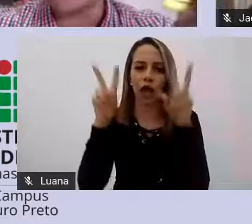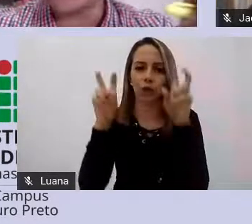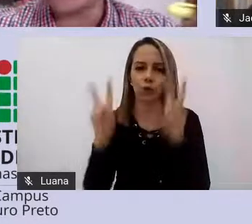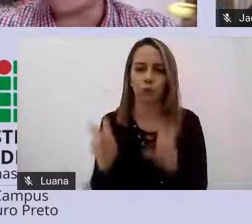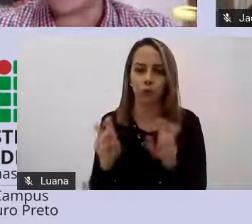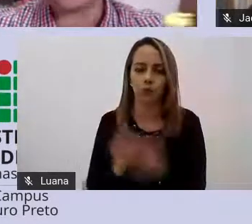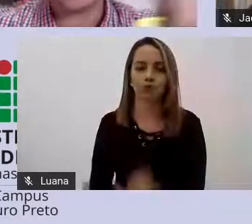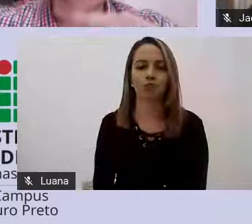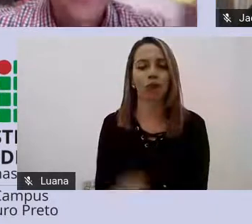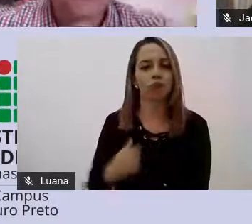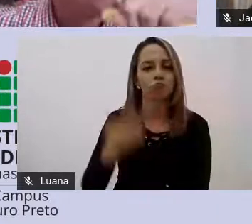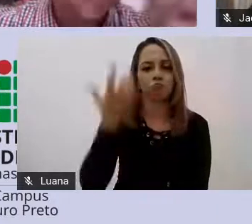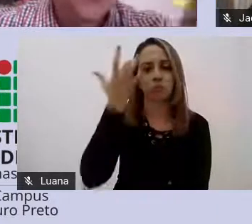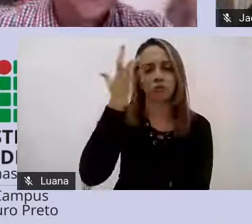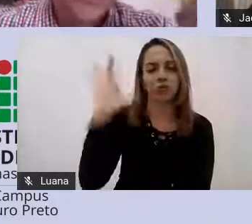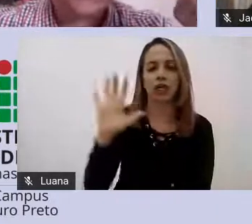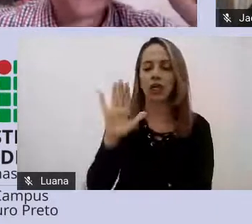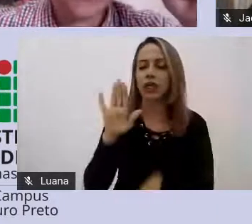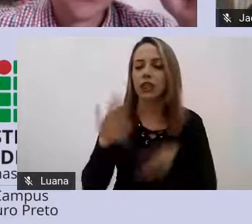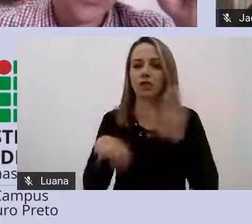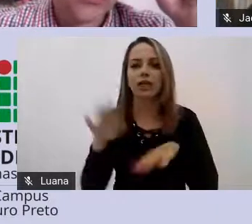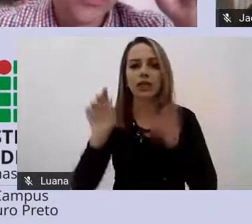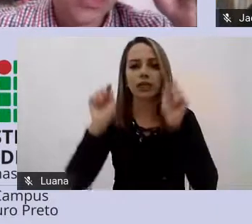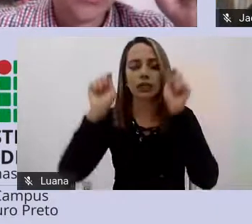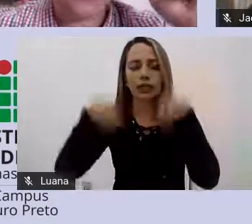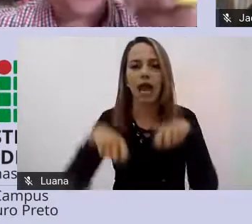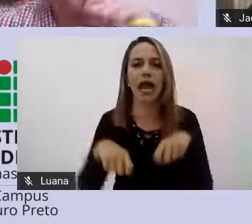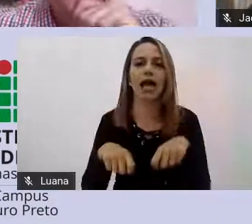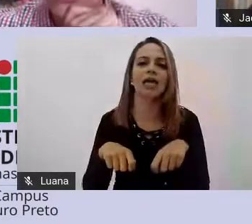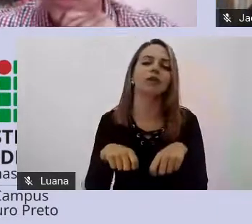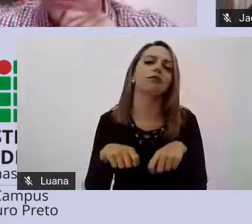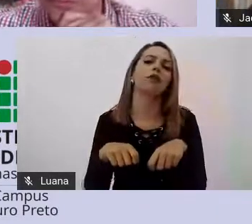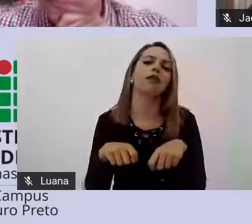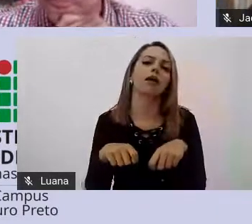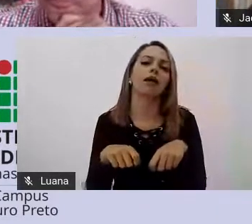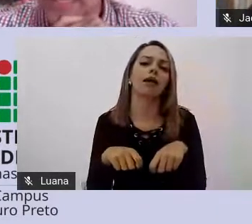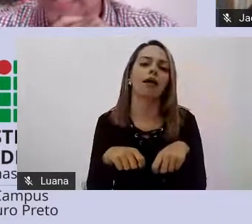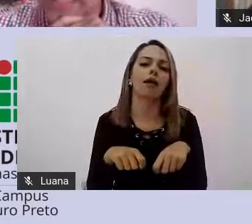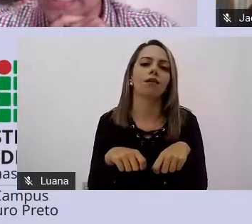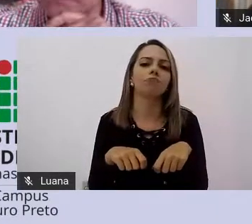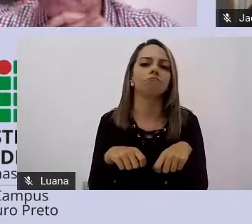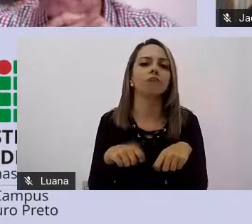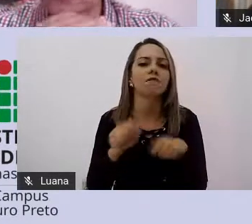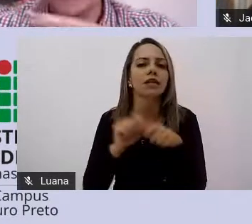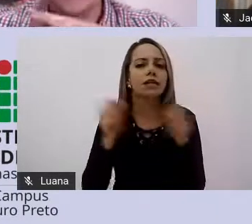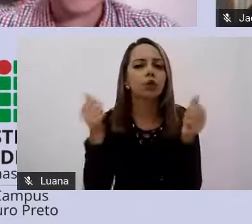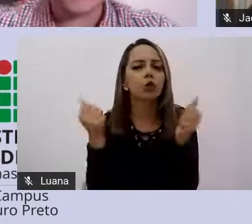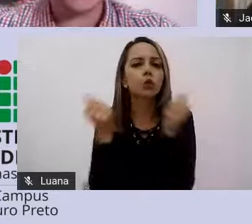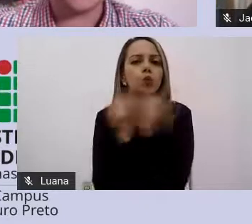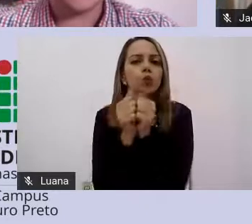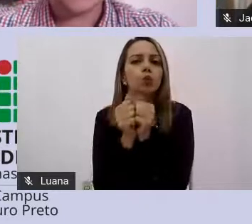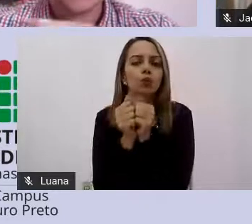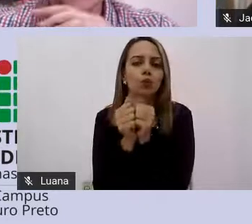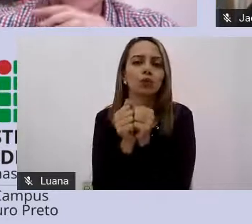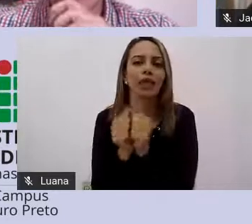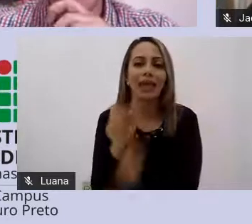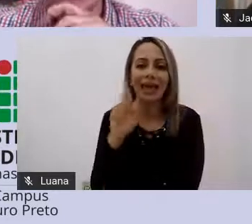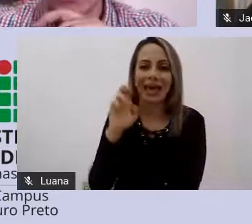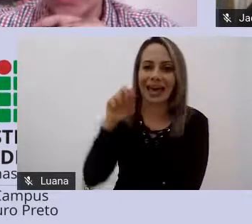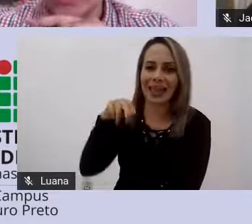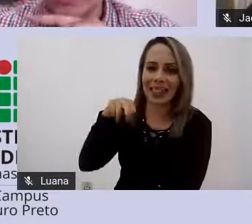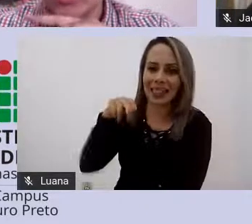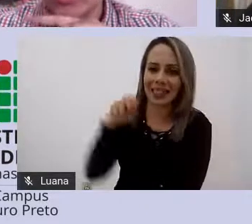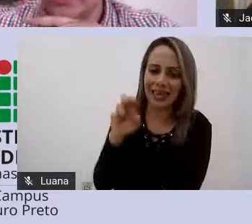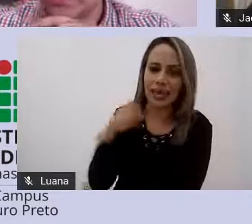porque eu não sei, às vezes dá para fazer uma amarração e a gente não se delongar muito tempo. Sim. O Renê, eu